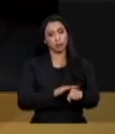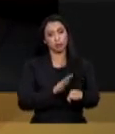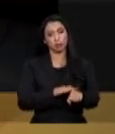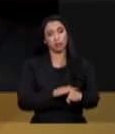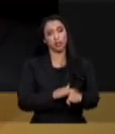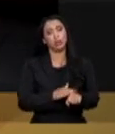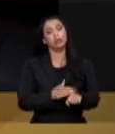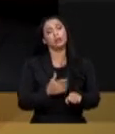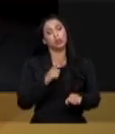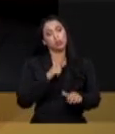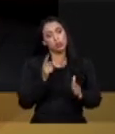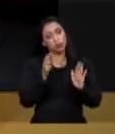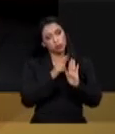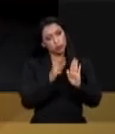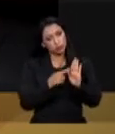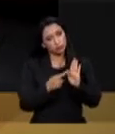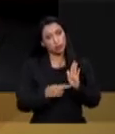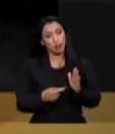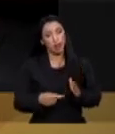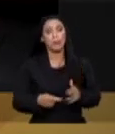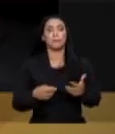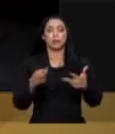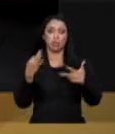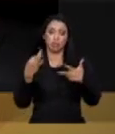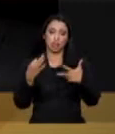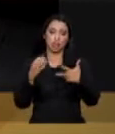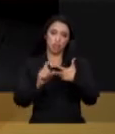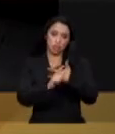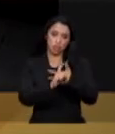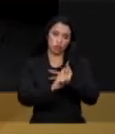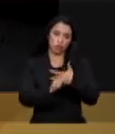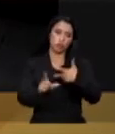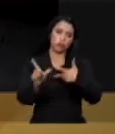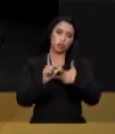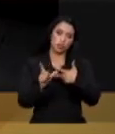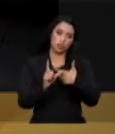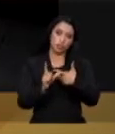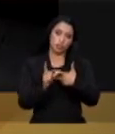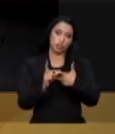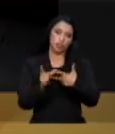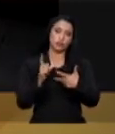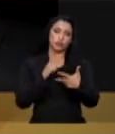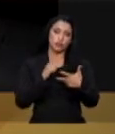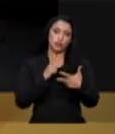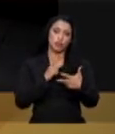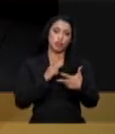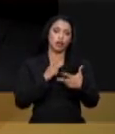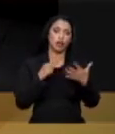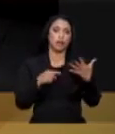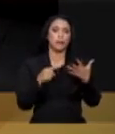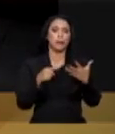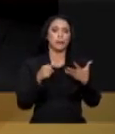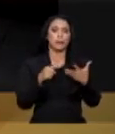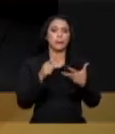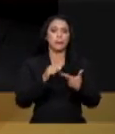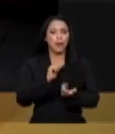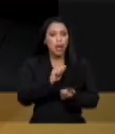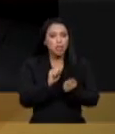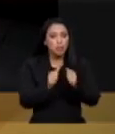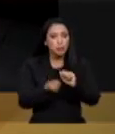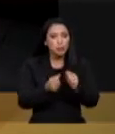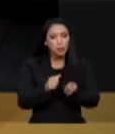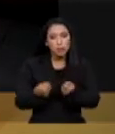condicionantes. Tanto o Poder Executivo como o Poder Legislativo lançaram mão desses critérios para criarem arranjos